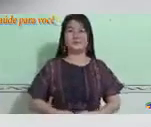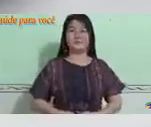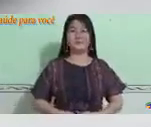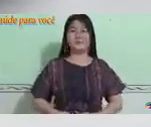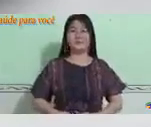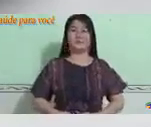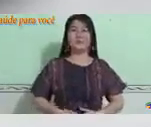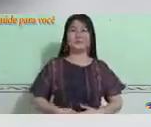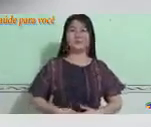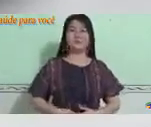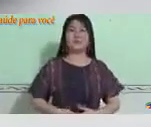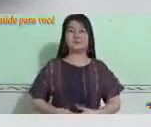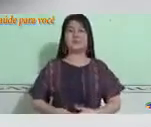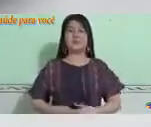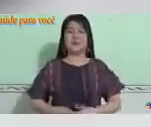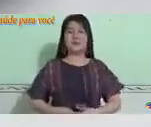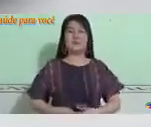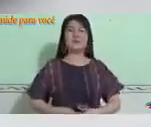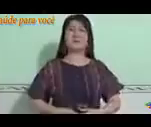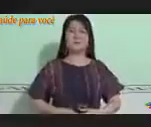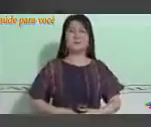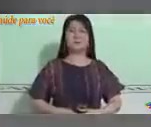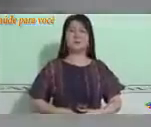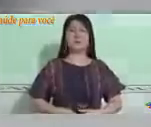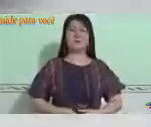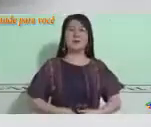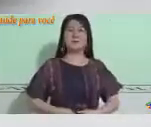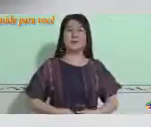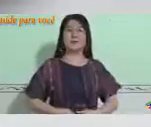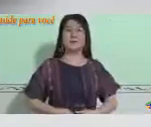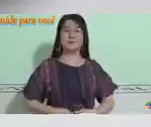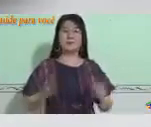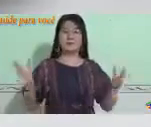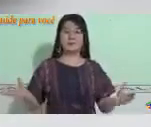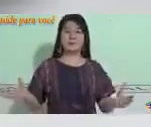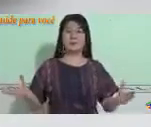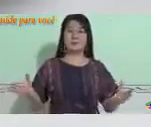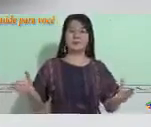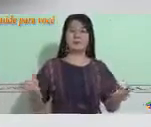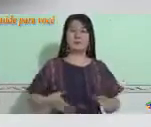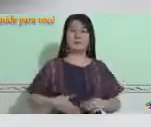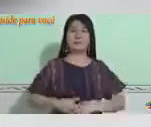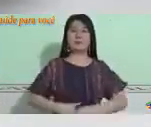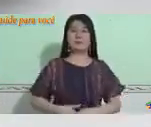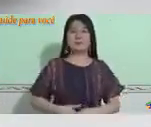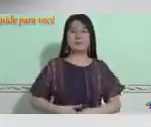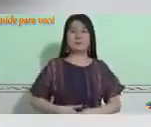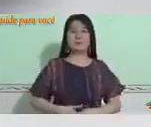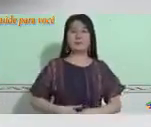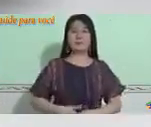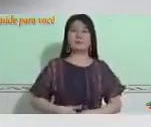específicos, evitando complicações quando a mulher engravidar novamente, como a eritroblastose